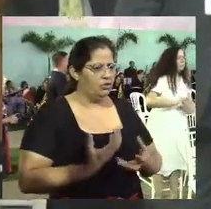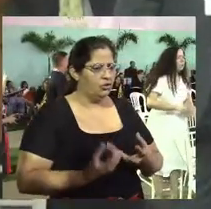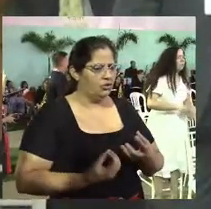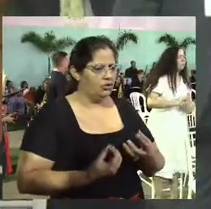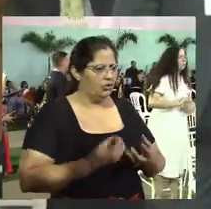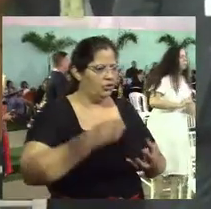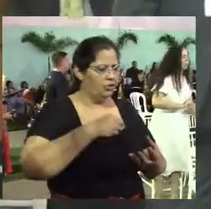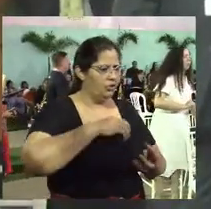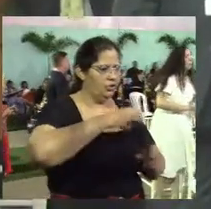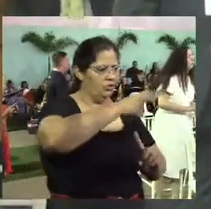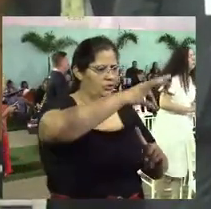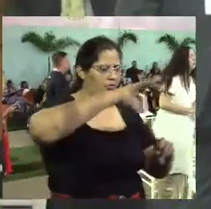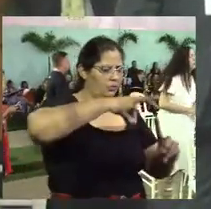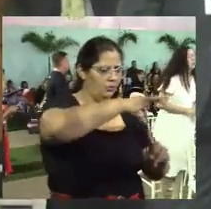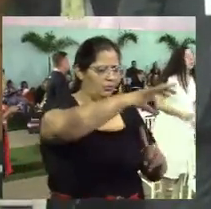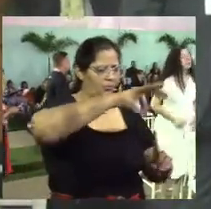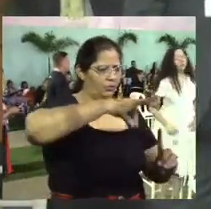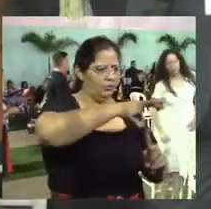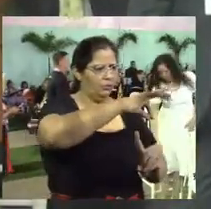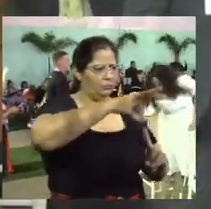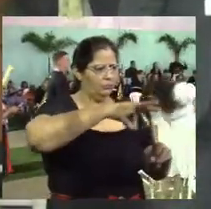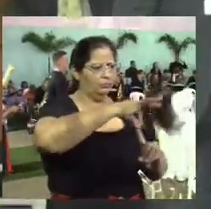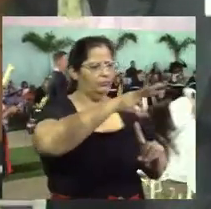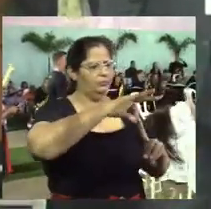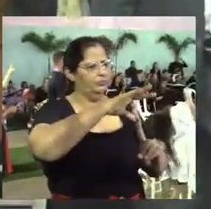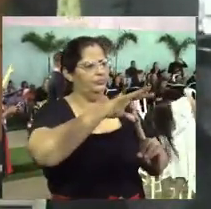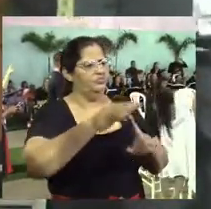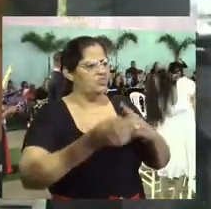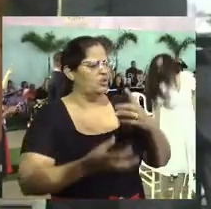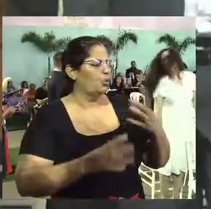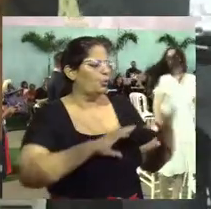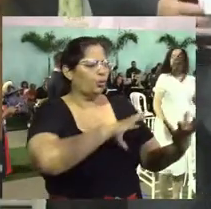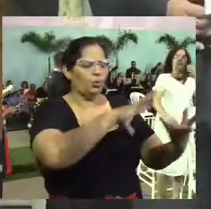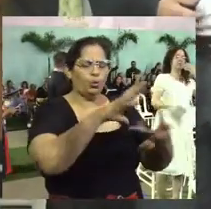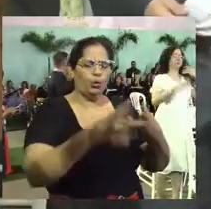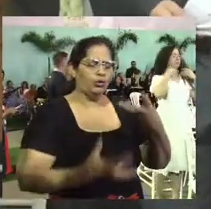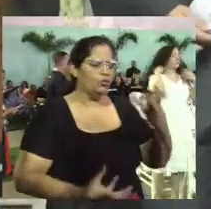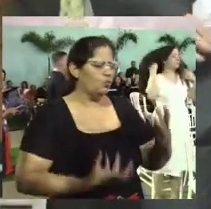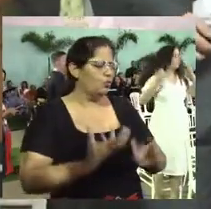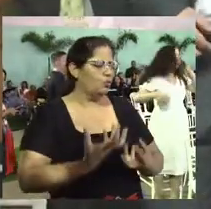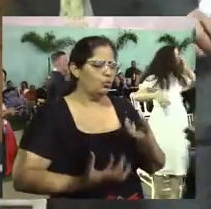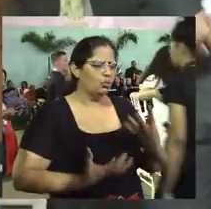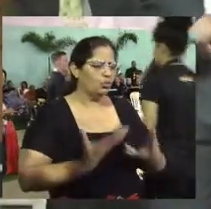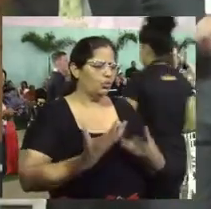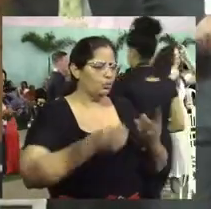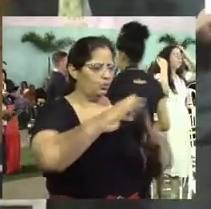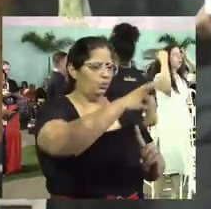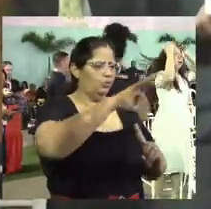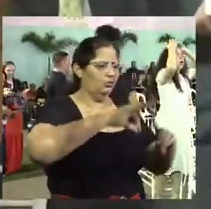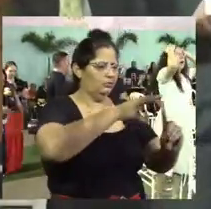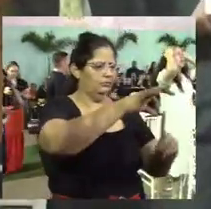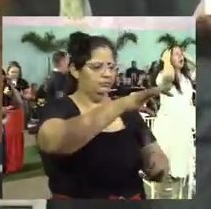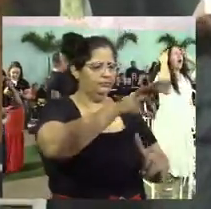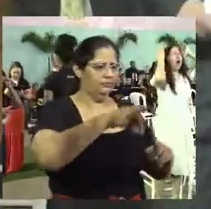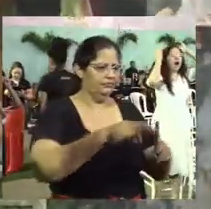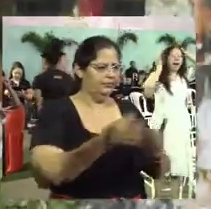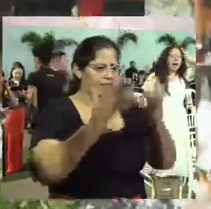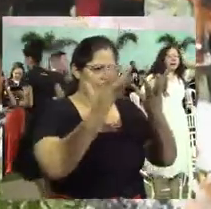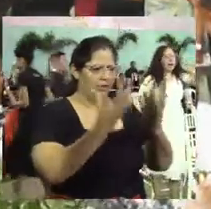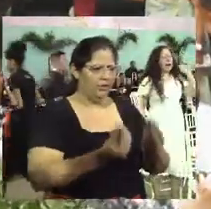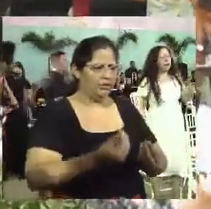aqui na frente até lá meu pai de todos sejam cheio de Espírito Santo para ganhar